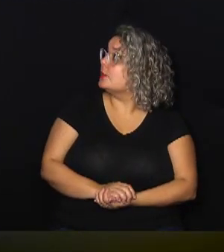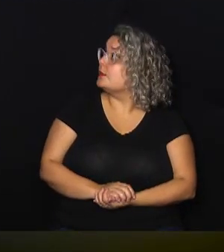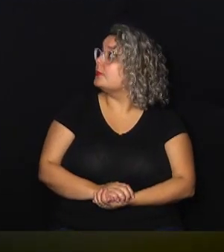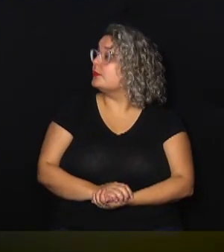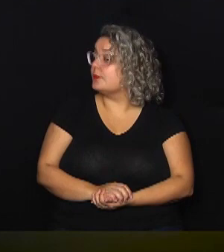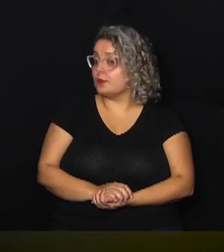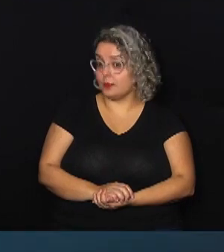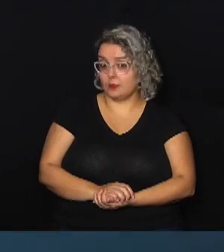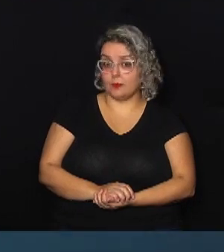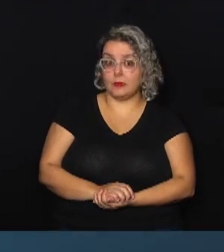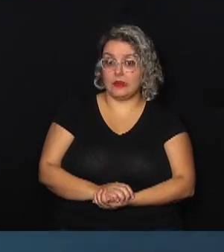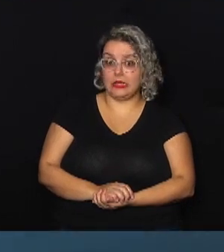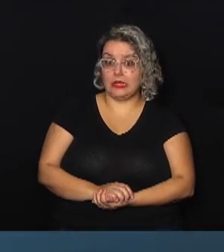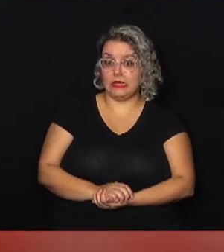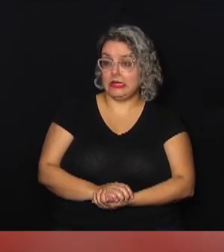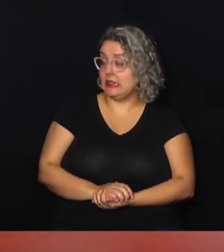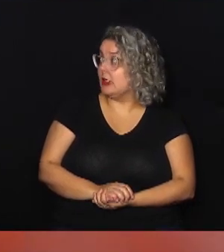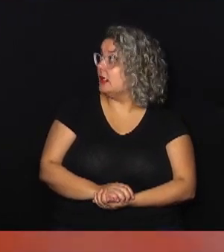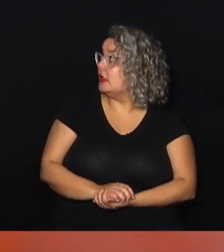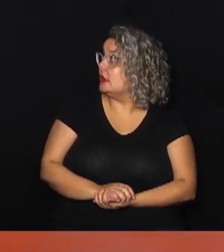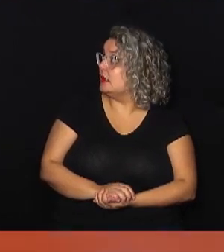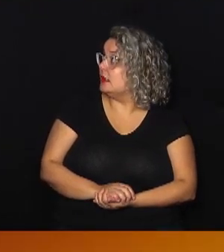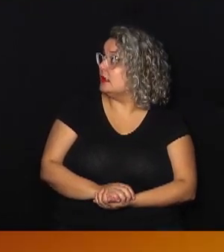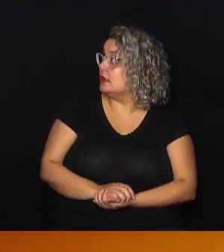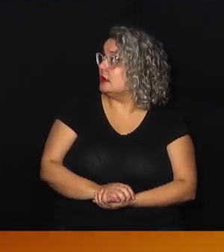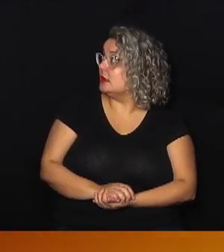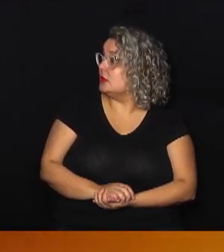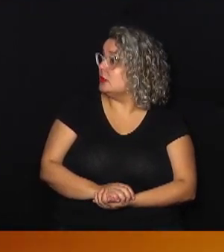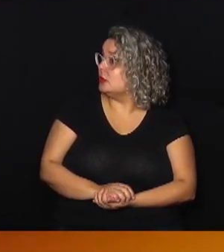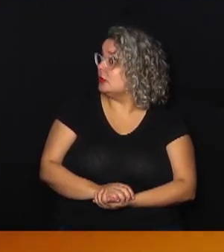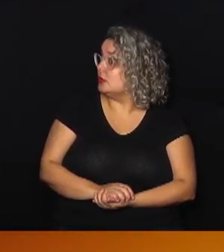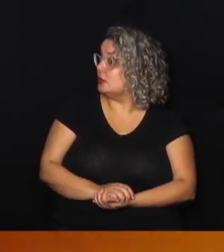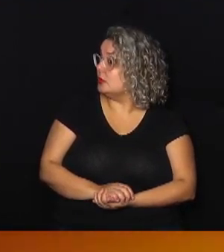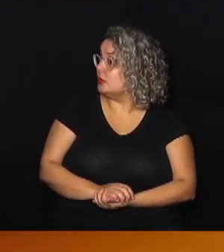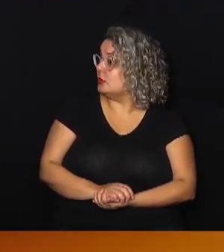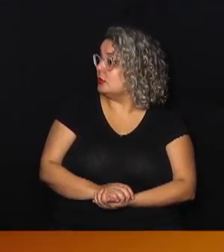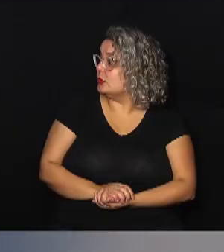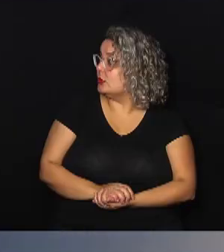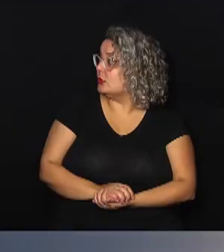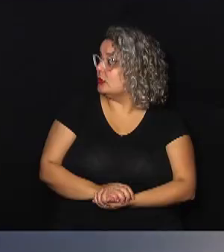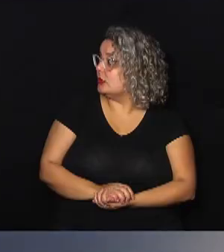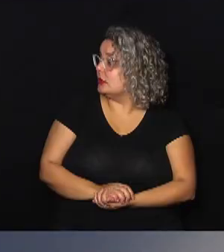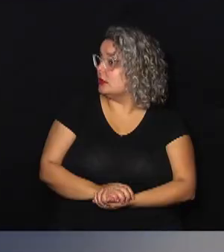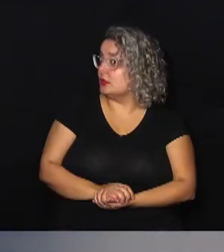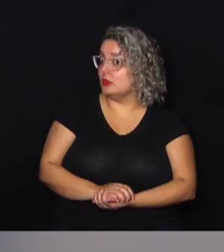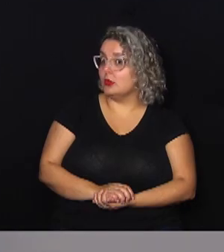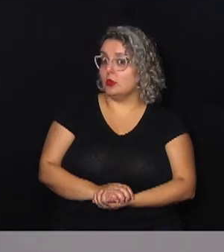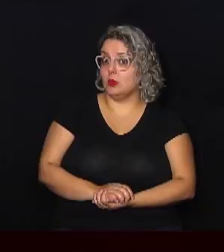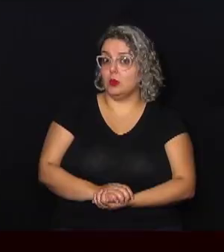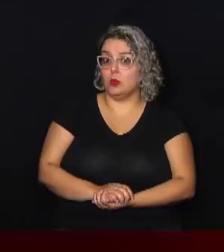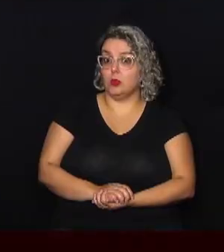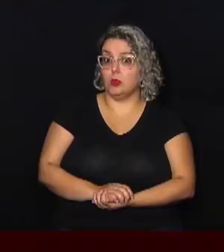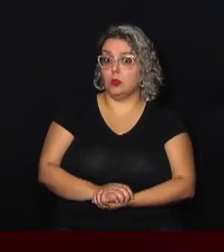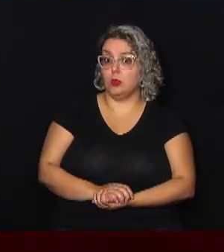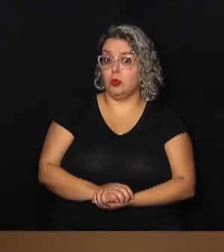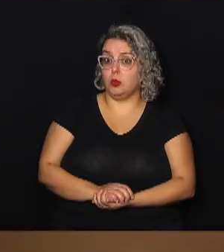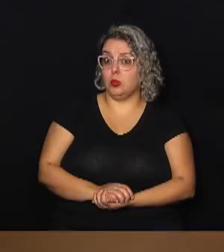We have to work together, create a good group, good society.